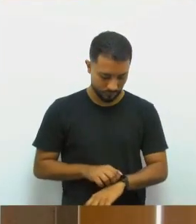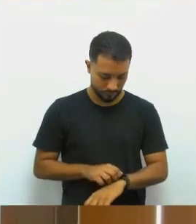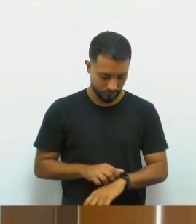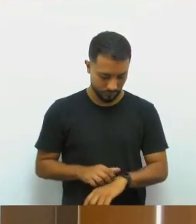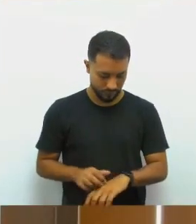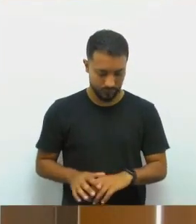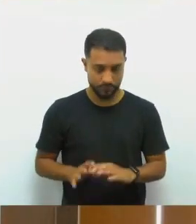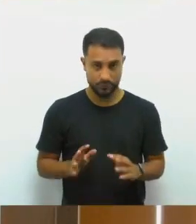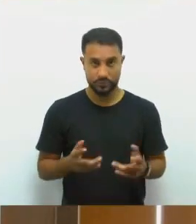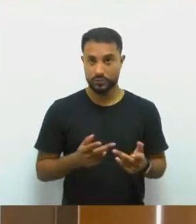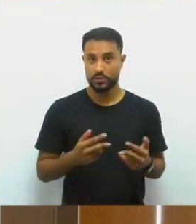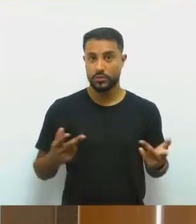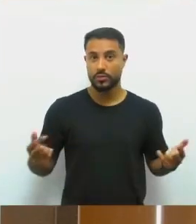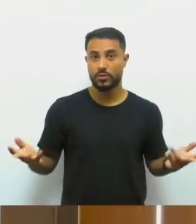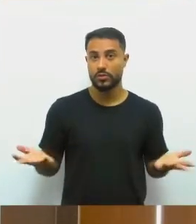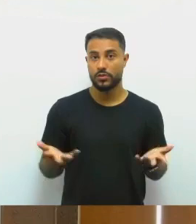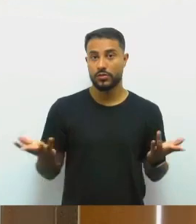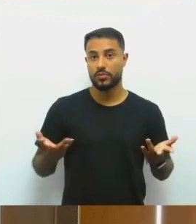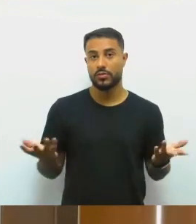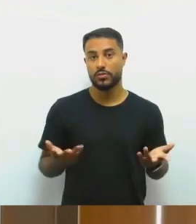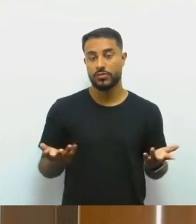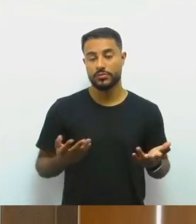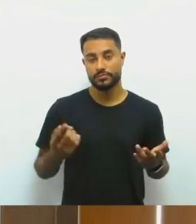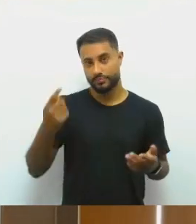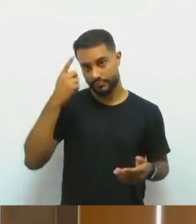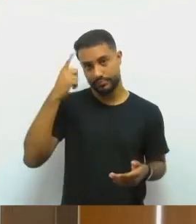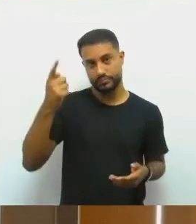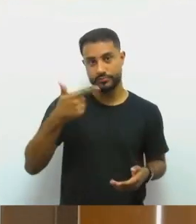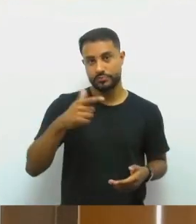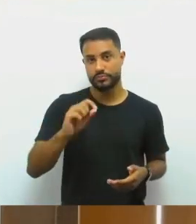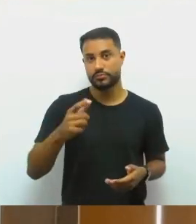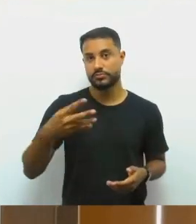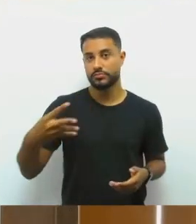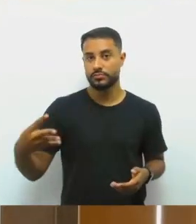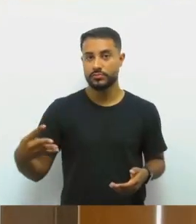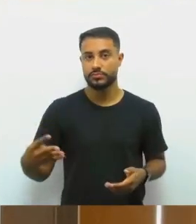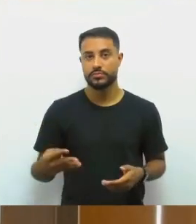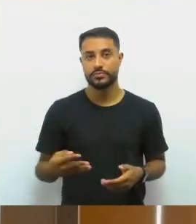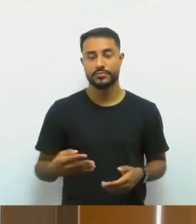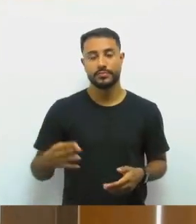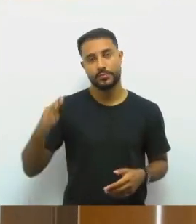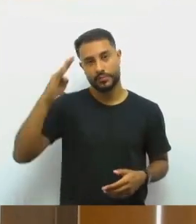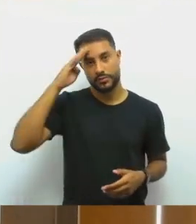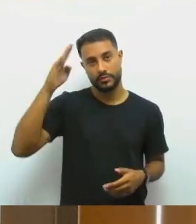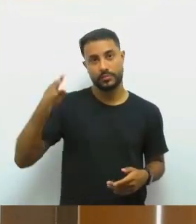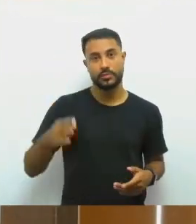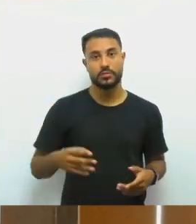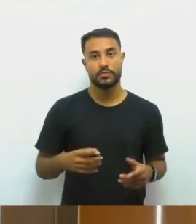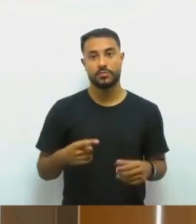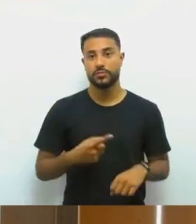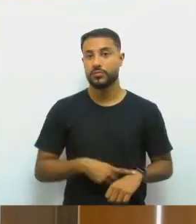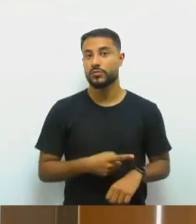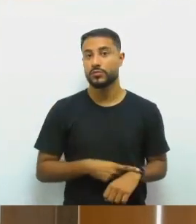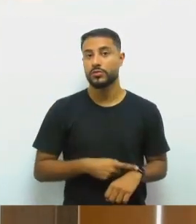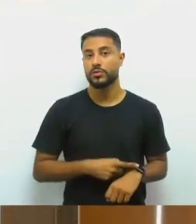2024, principalmente na fase eleitoral, foi a questão da